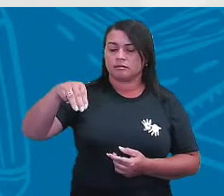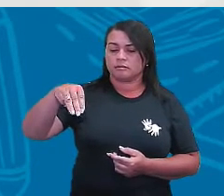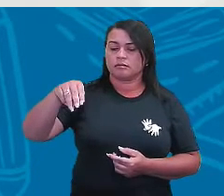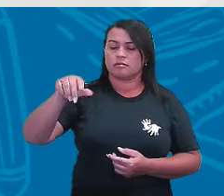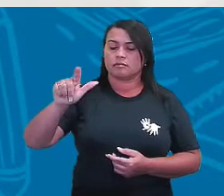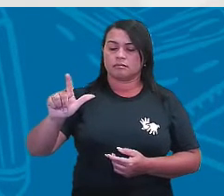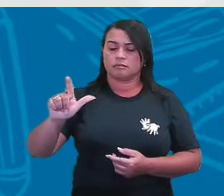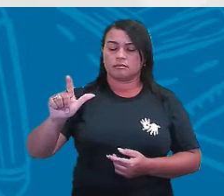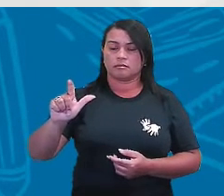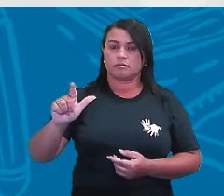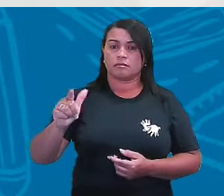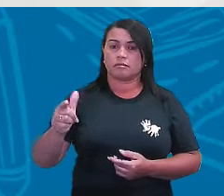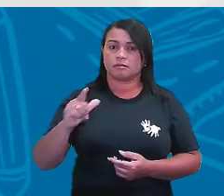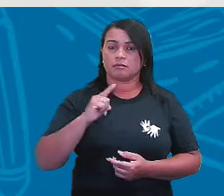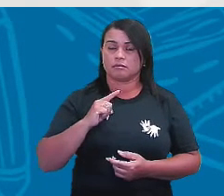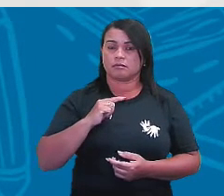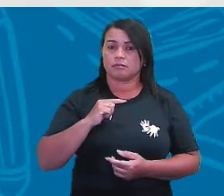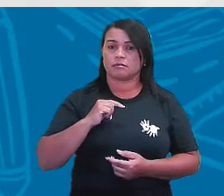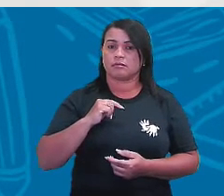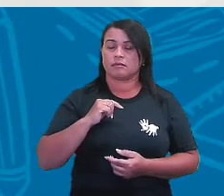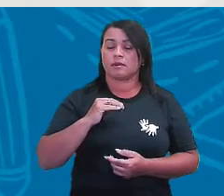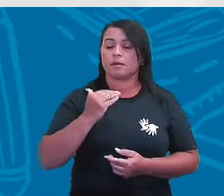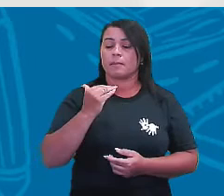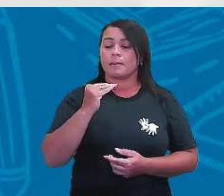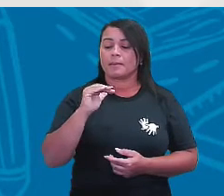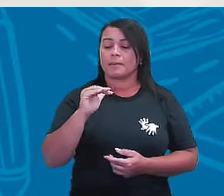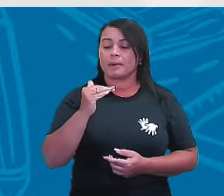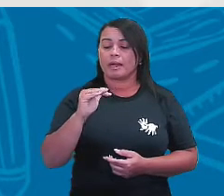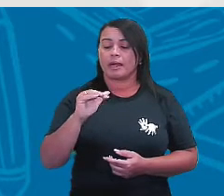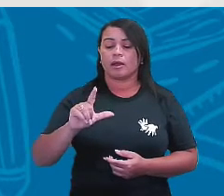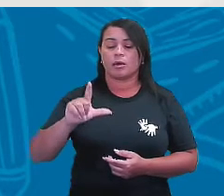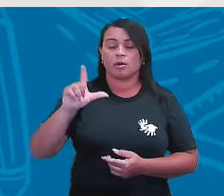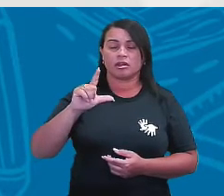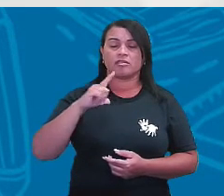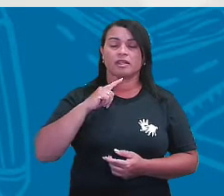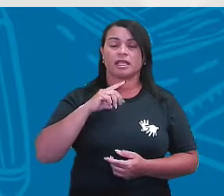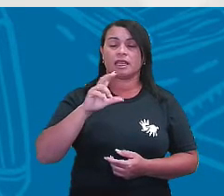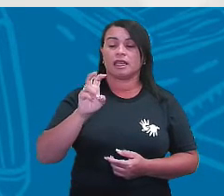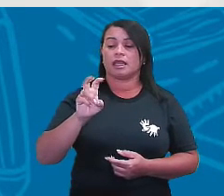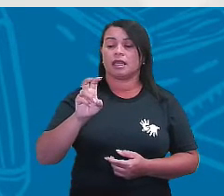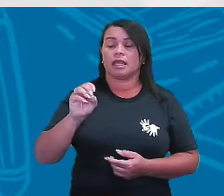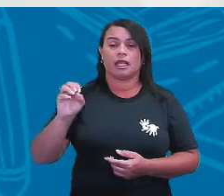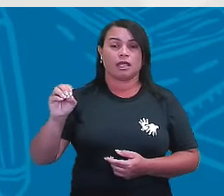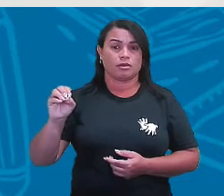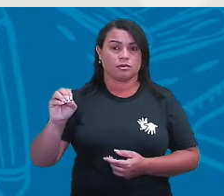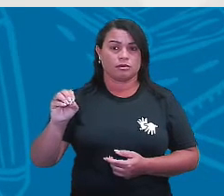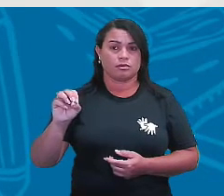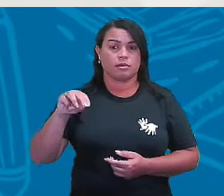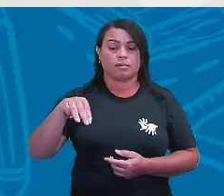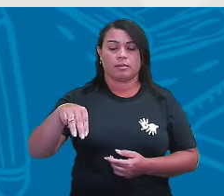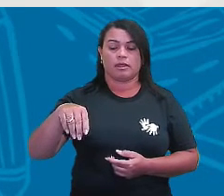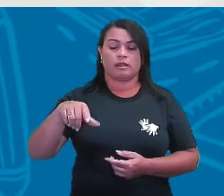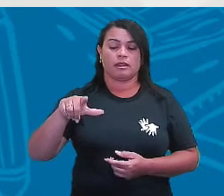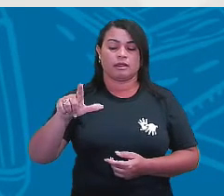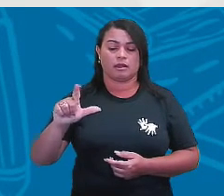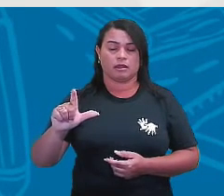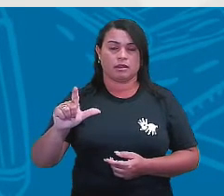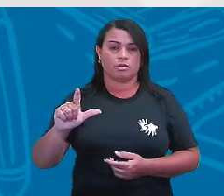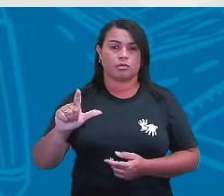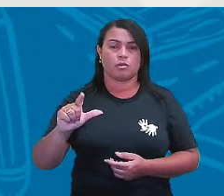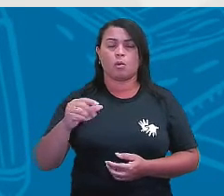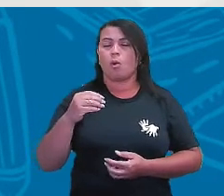E meio litro vai ter 500 mililitros, tá bom? Ou,